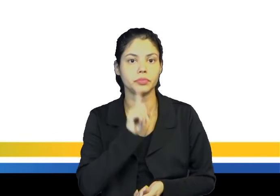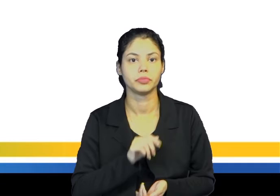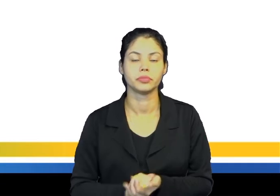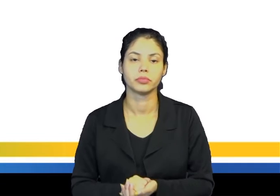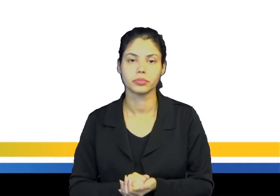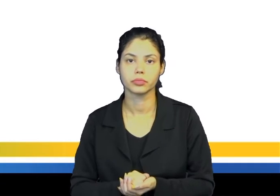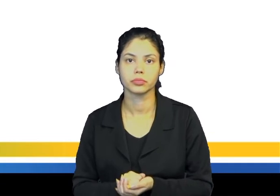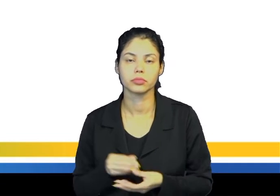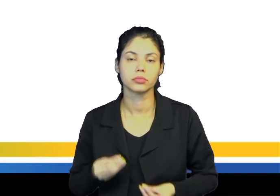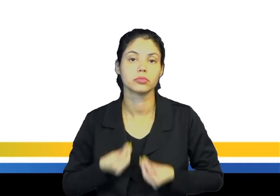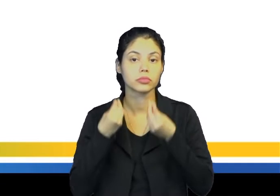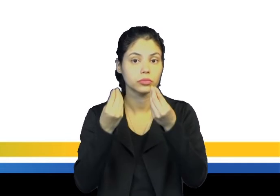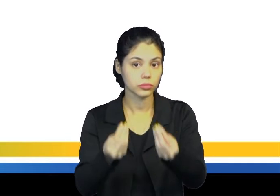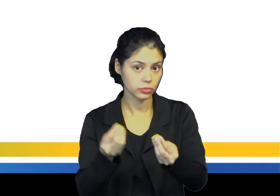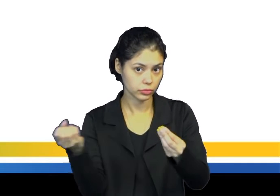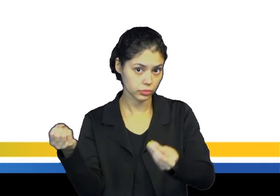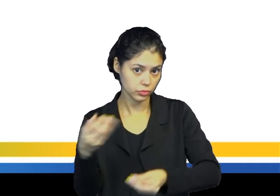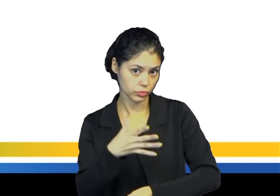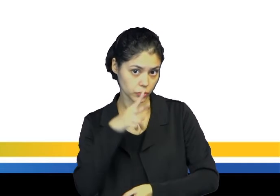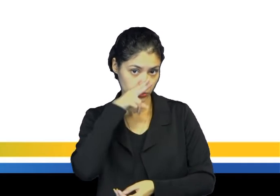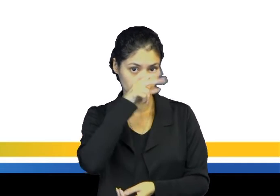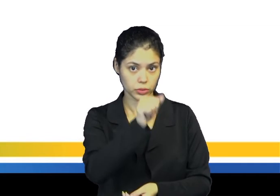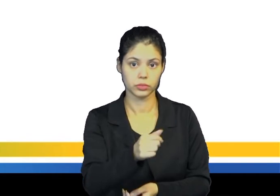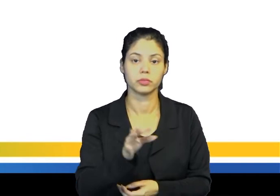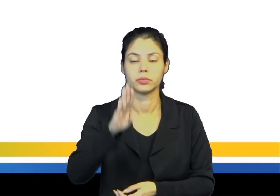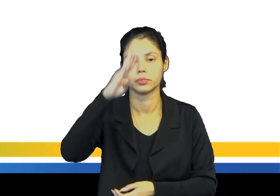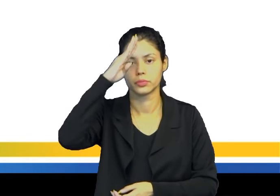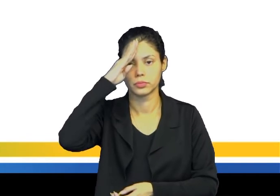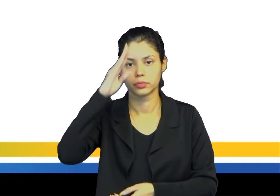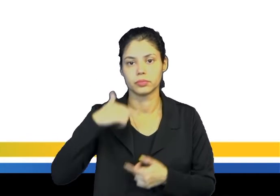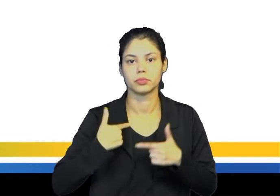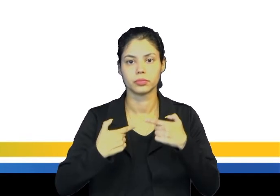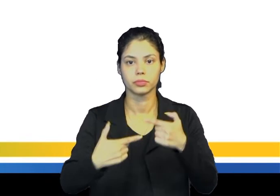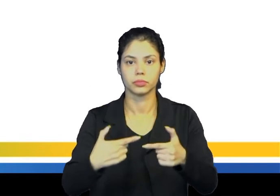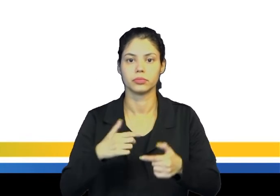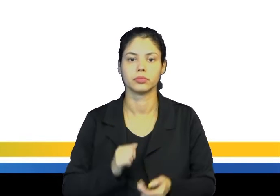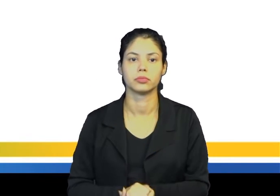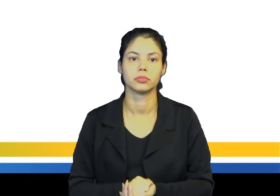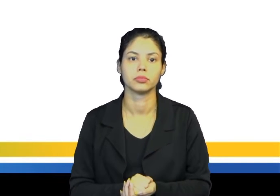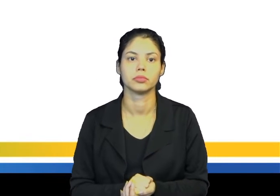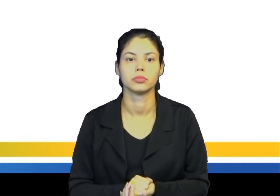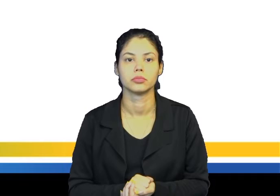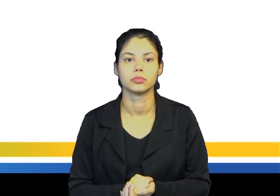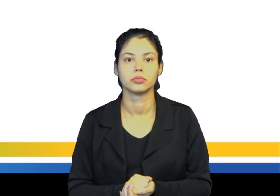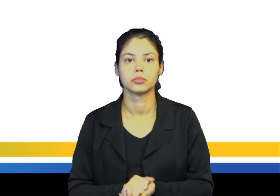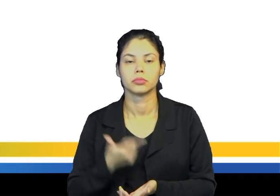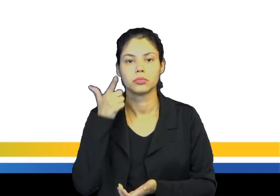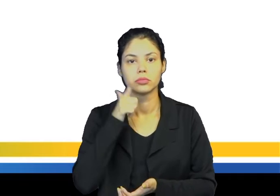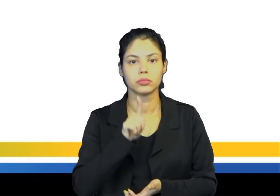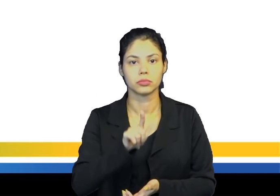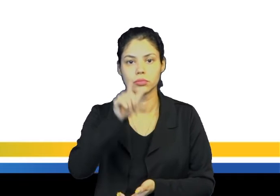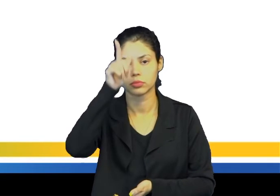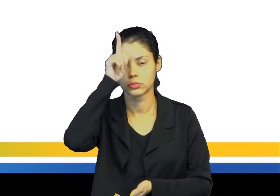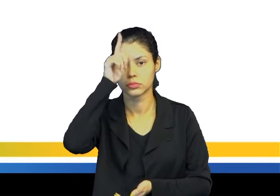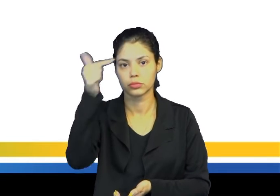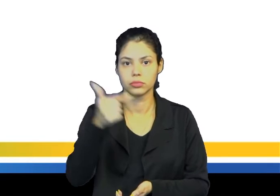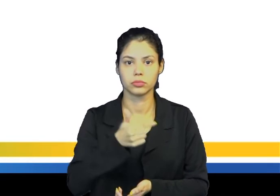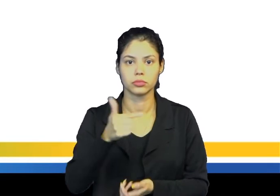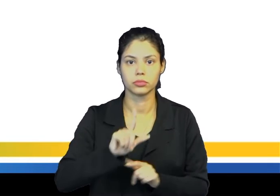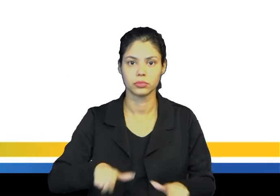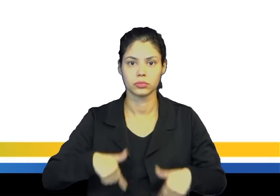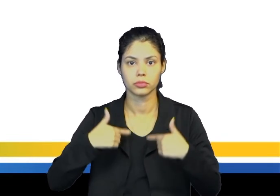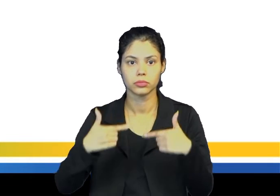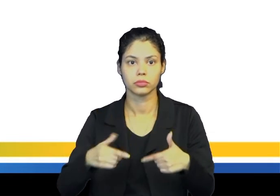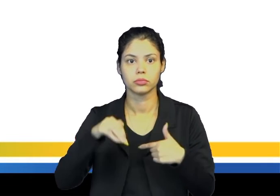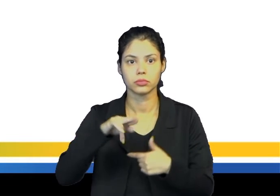Os Estados Unidos oferecem um novo poderio militar para essa guerra. E a Tríplice Entente venceu a Alemanha na Segunda Batalha